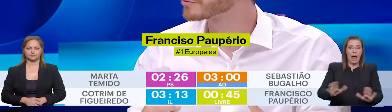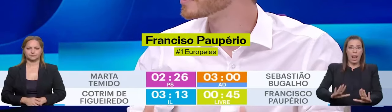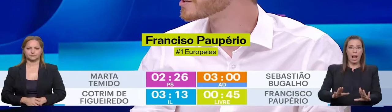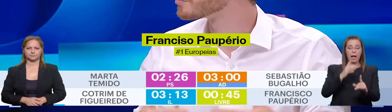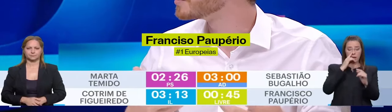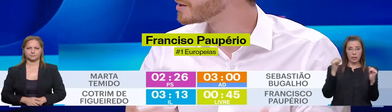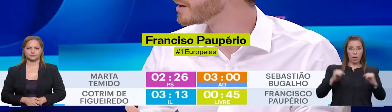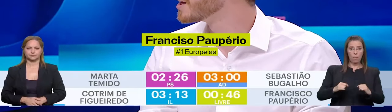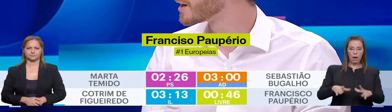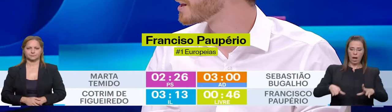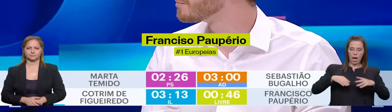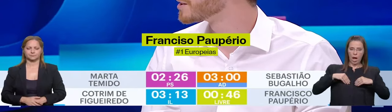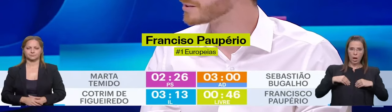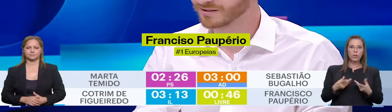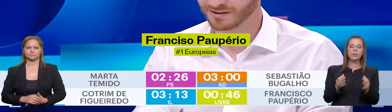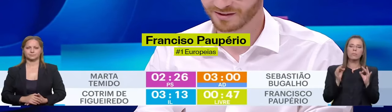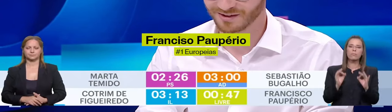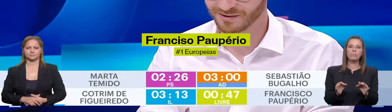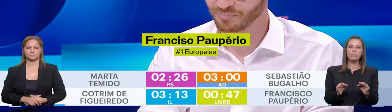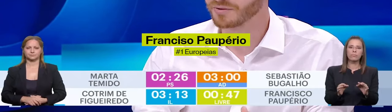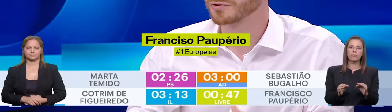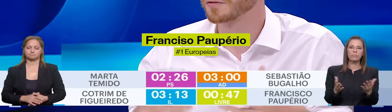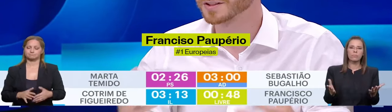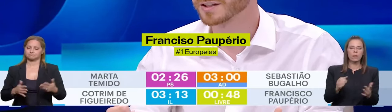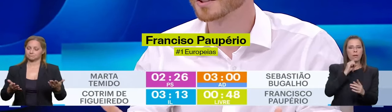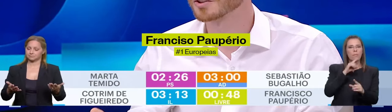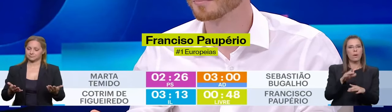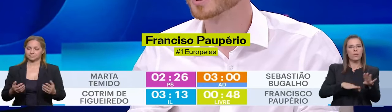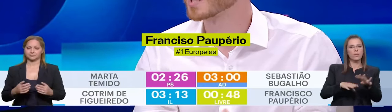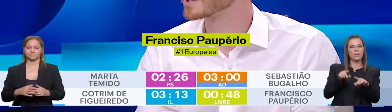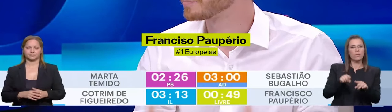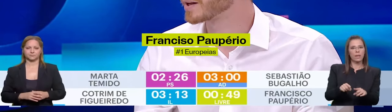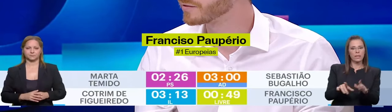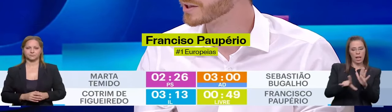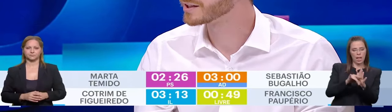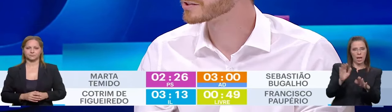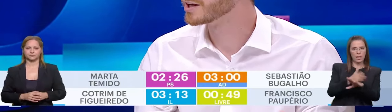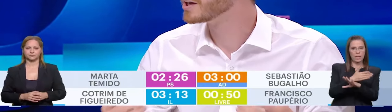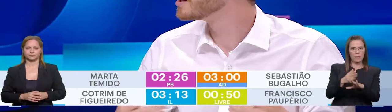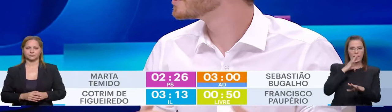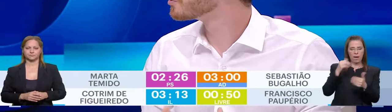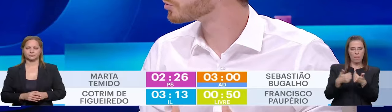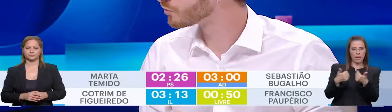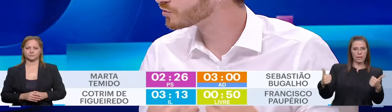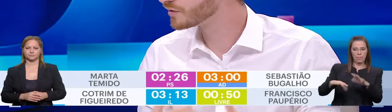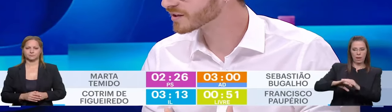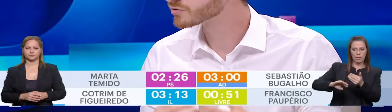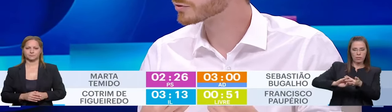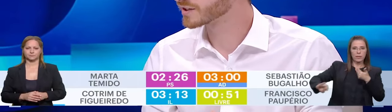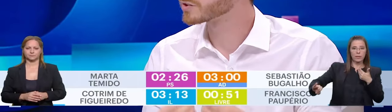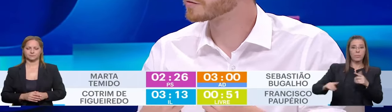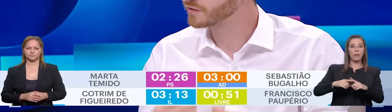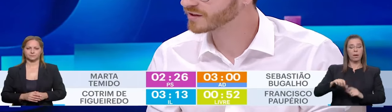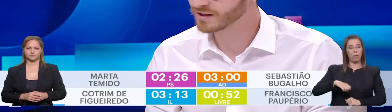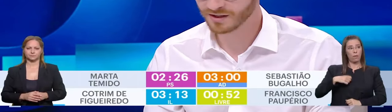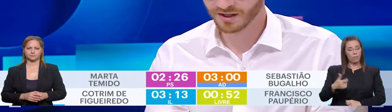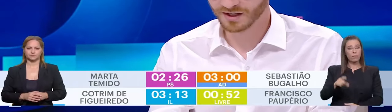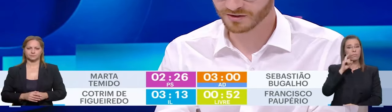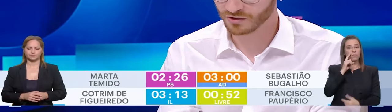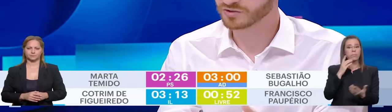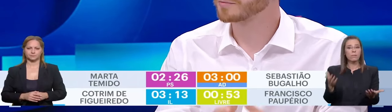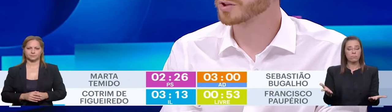por ter um pacto e assumir que realmente e podemos fazer estes instrumentos legais de separar famílias os Os Verdes Os Verdes